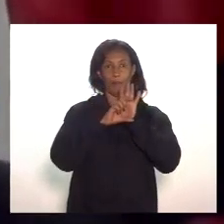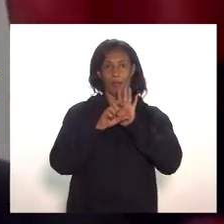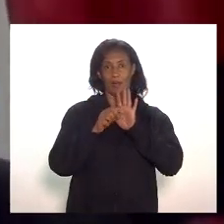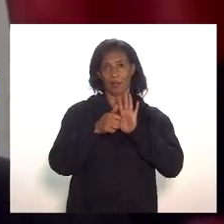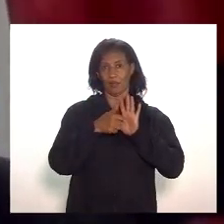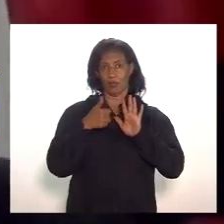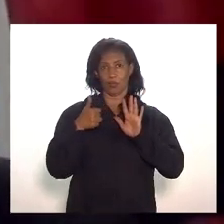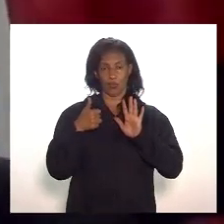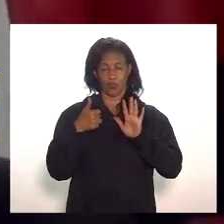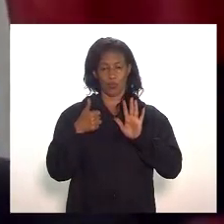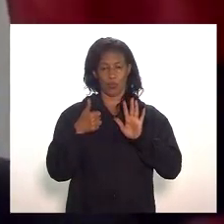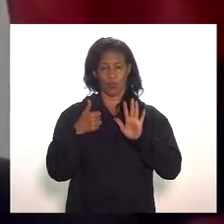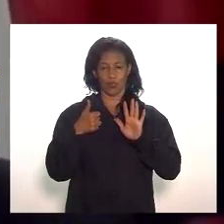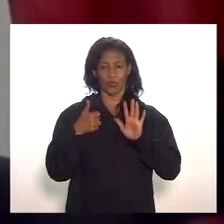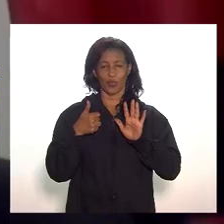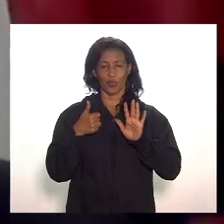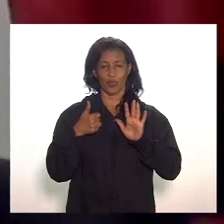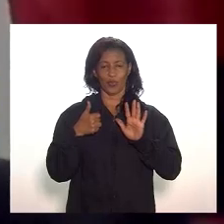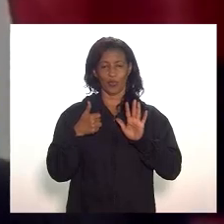questão da